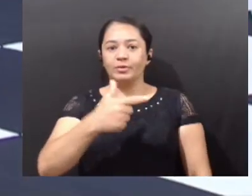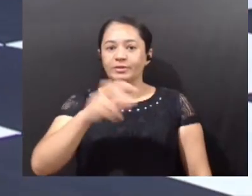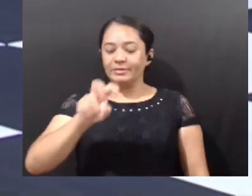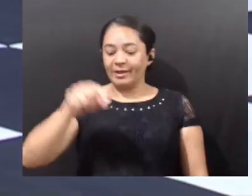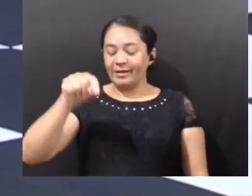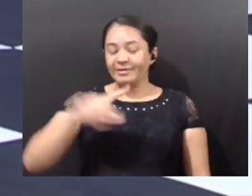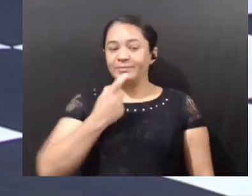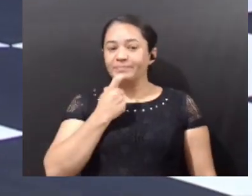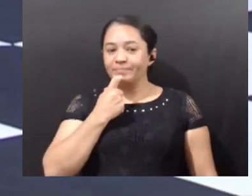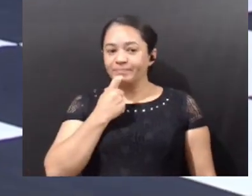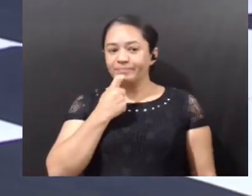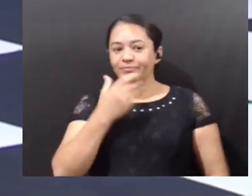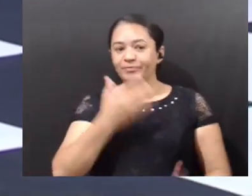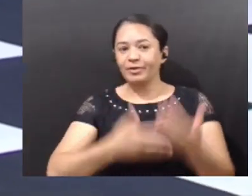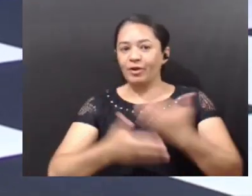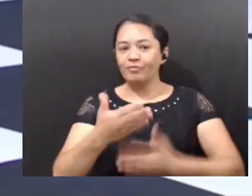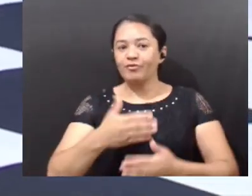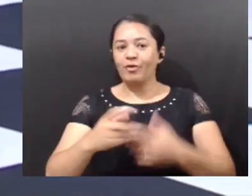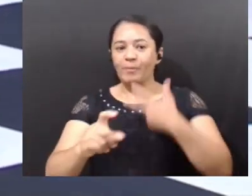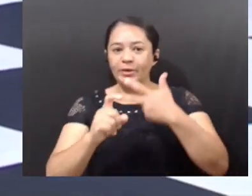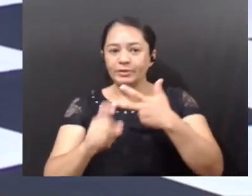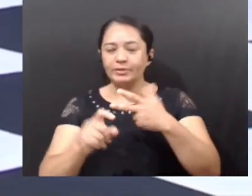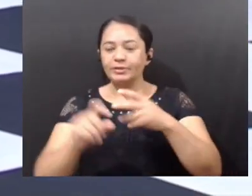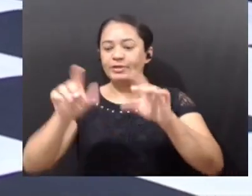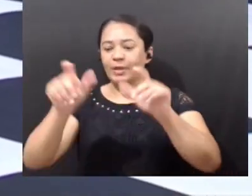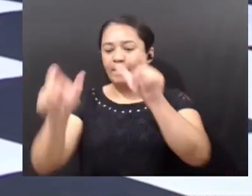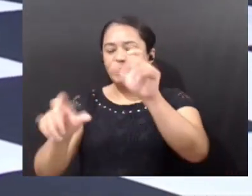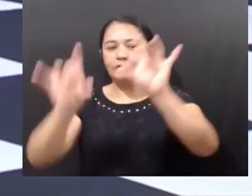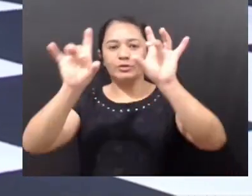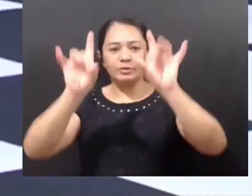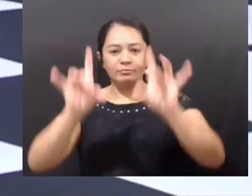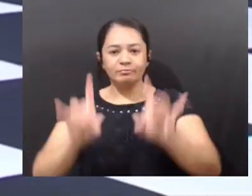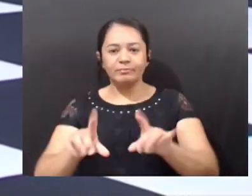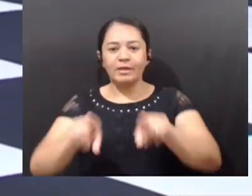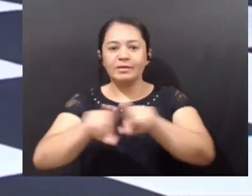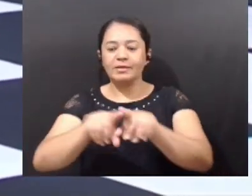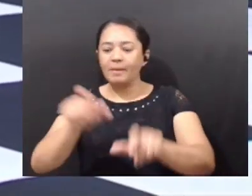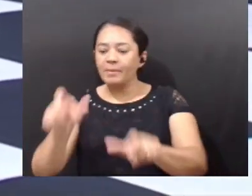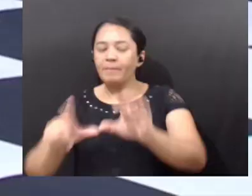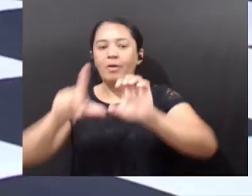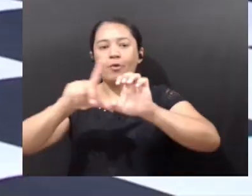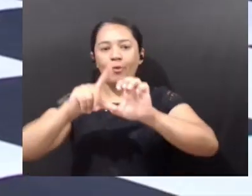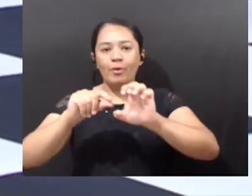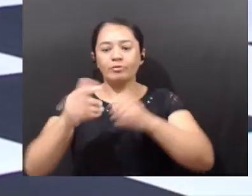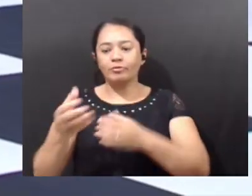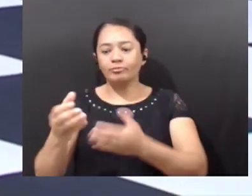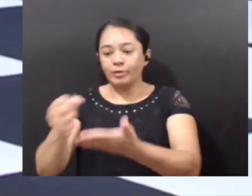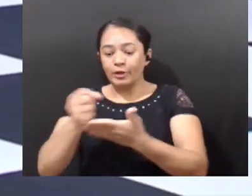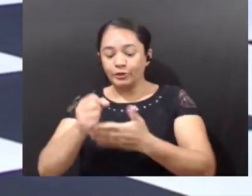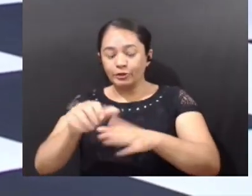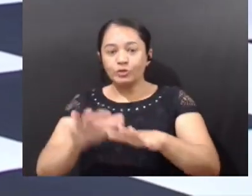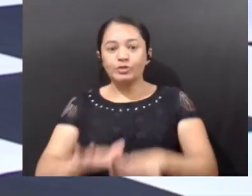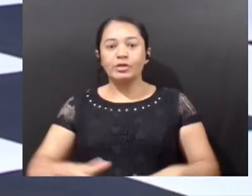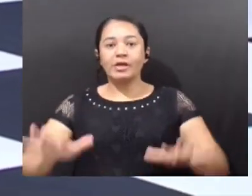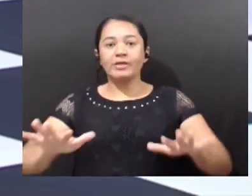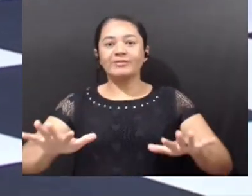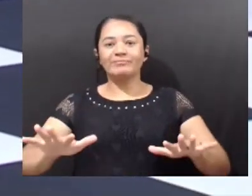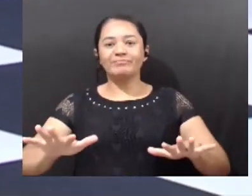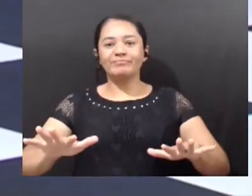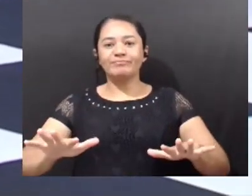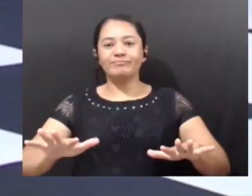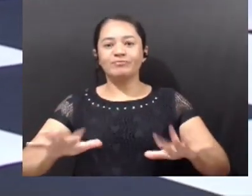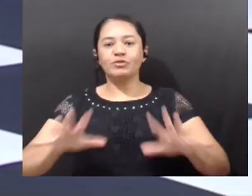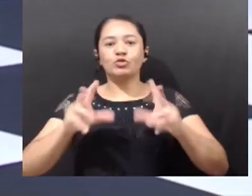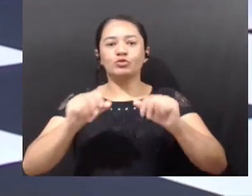envolveu executivos, especialistas e empreendedores que trouxeram para este ambiente todo um ecossistema